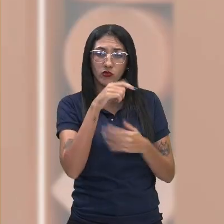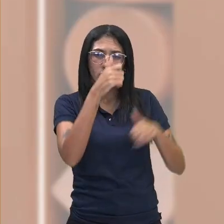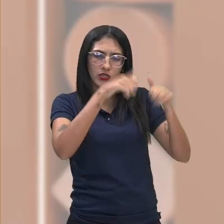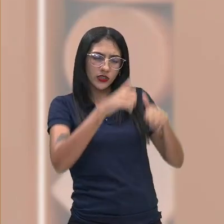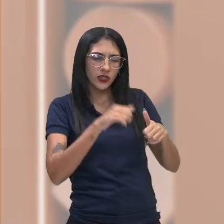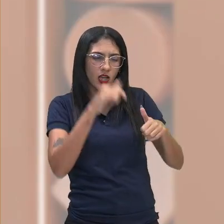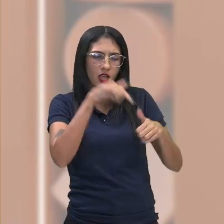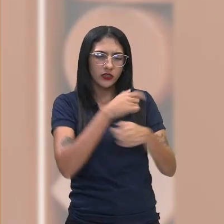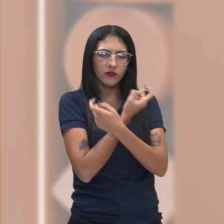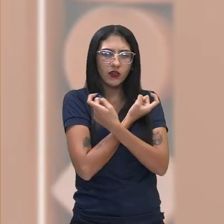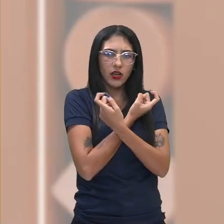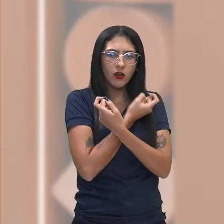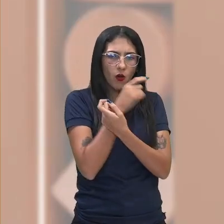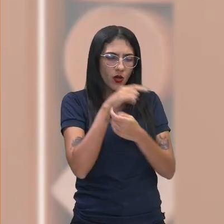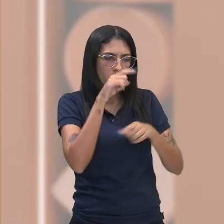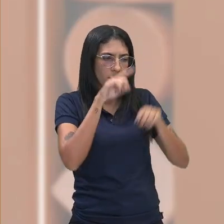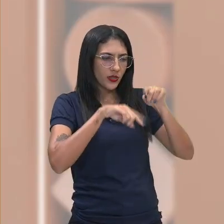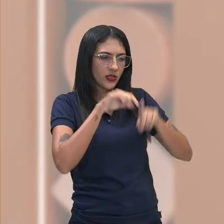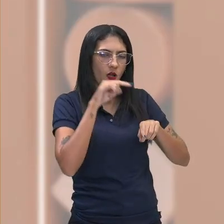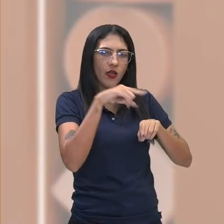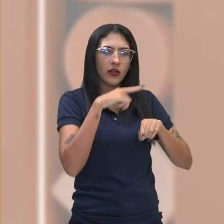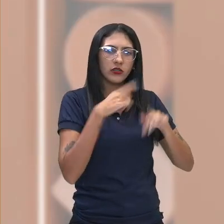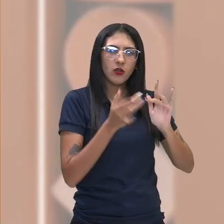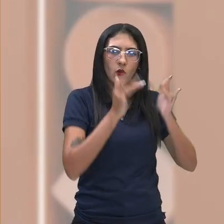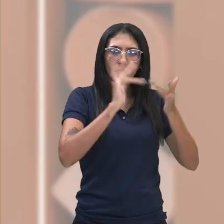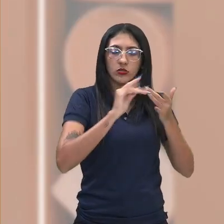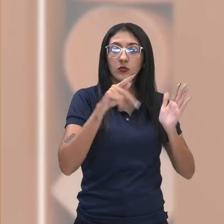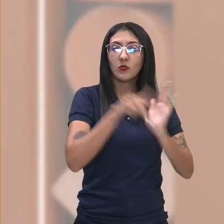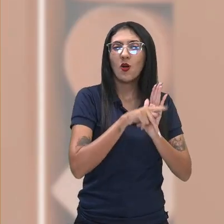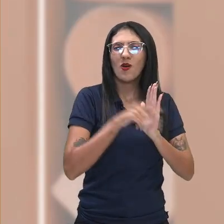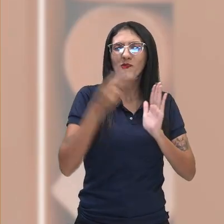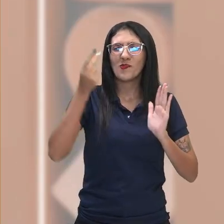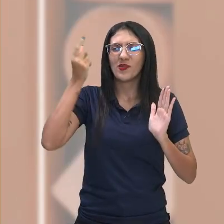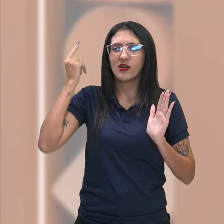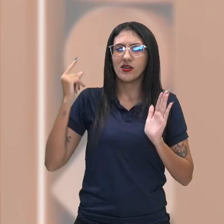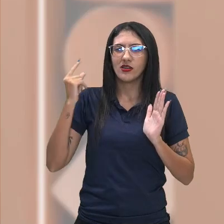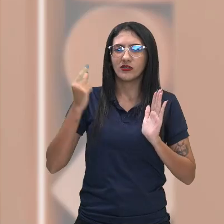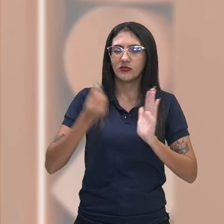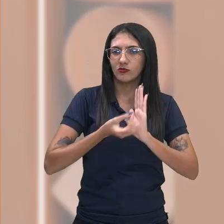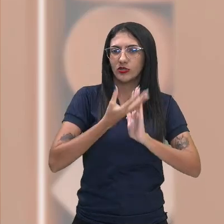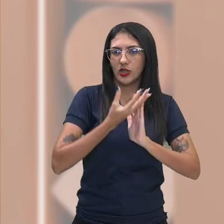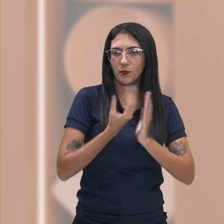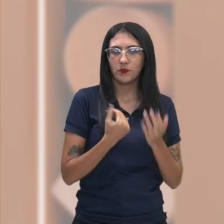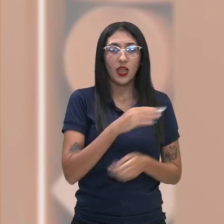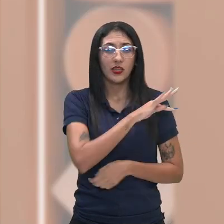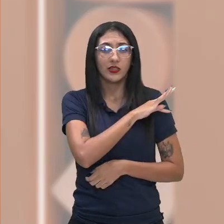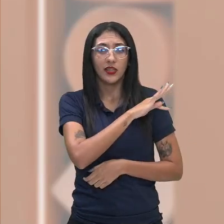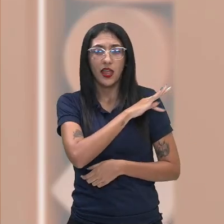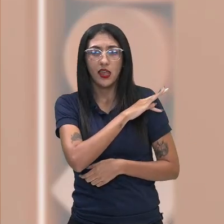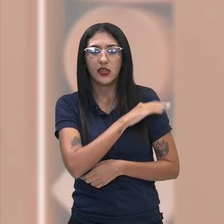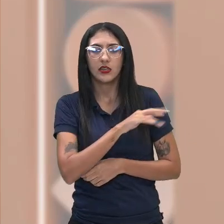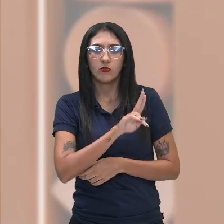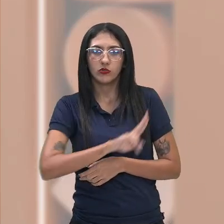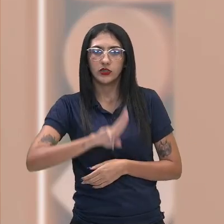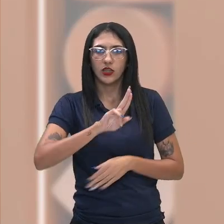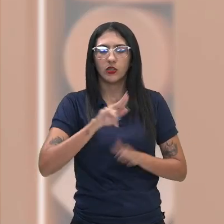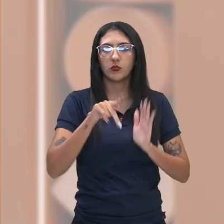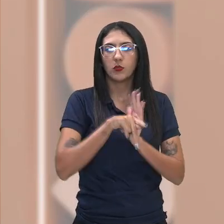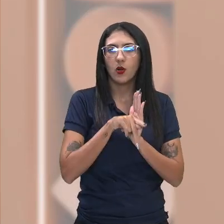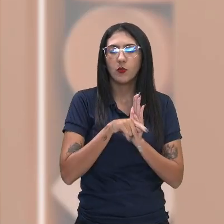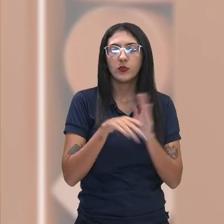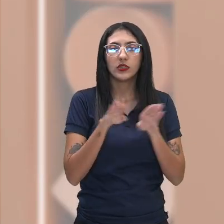urna vai trazer o contexto em que ela foi criada, técnicas que foram utilizadas, né,